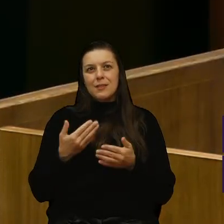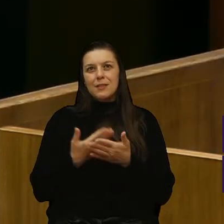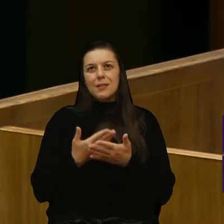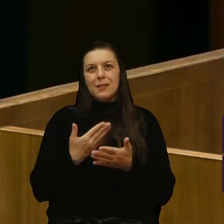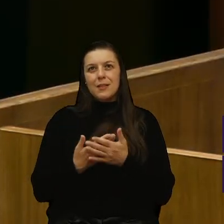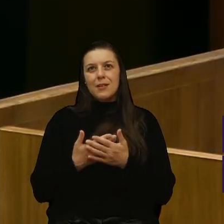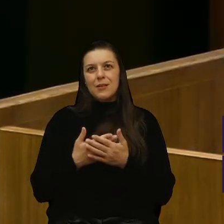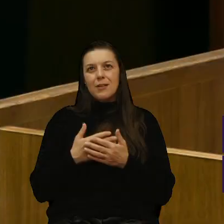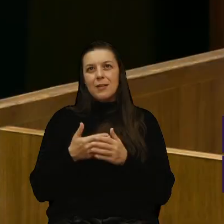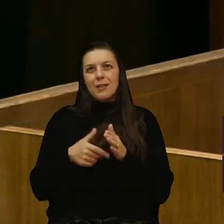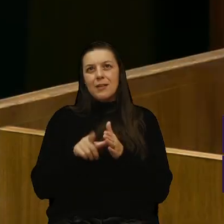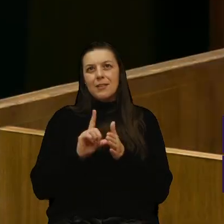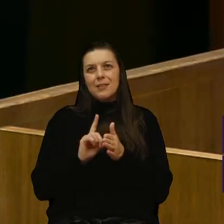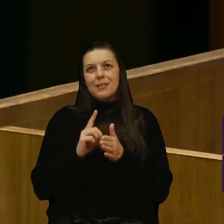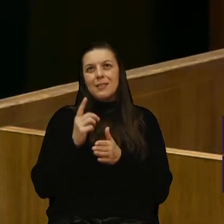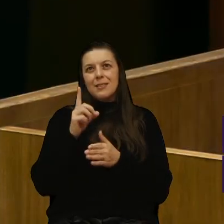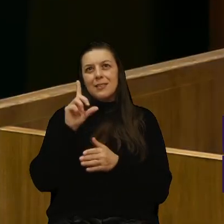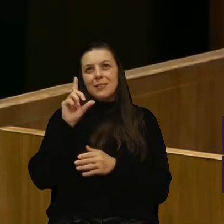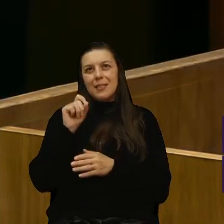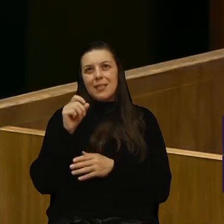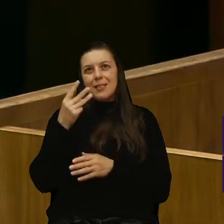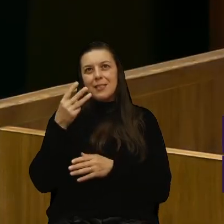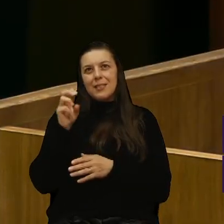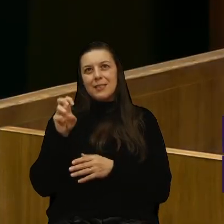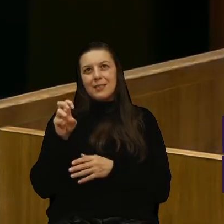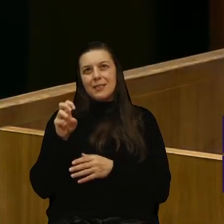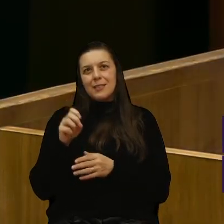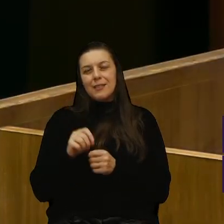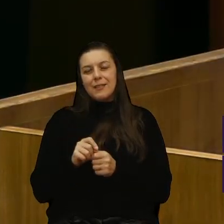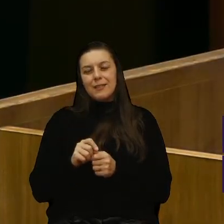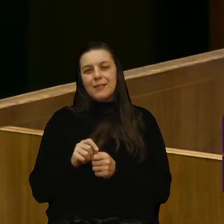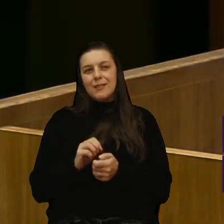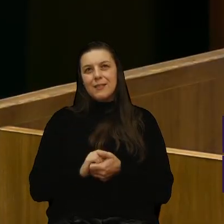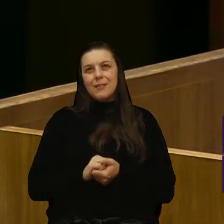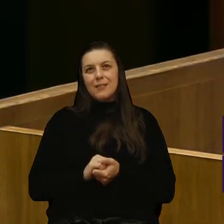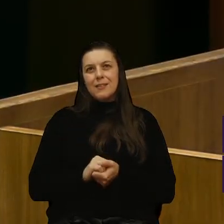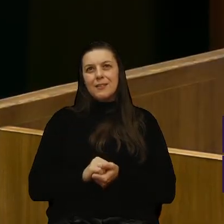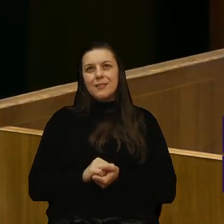Vanderlei? A gente tem que fechar o bloco.